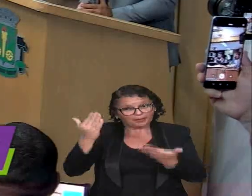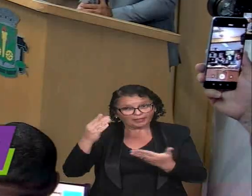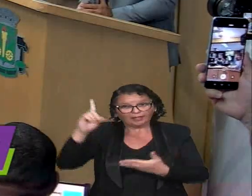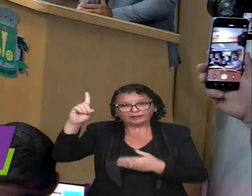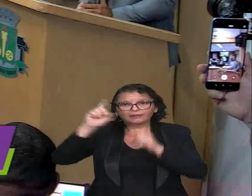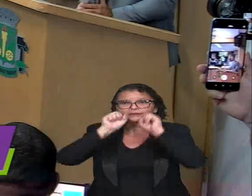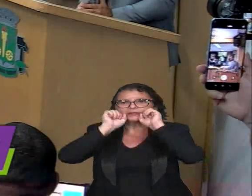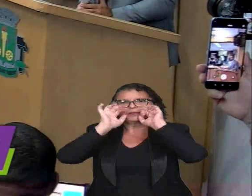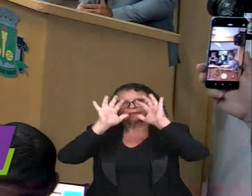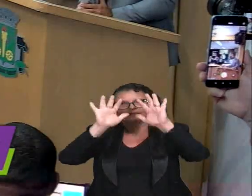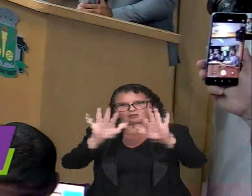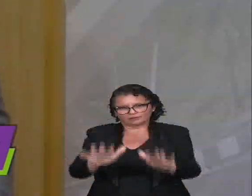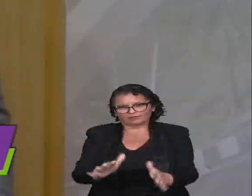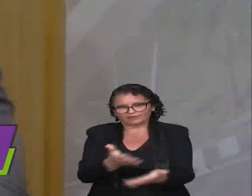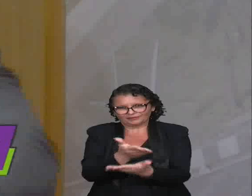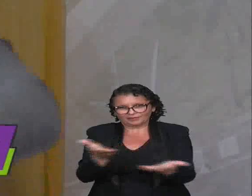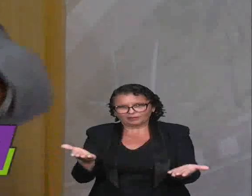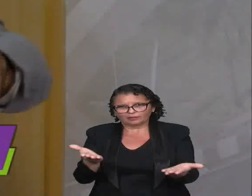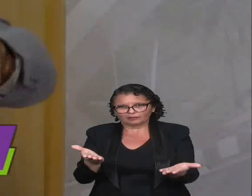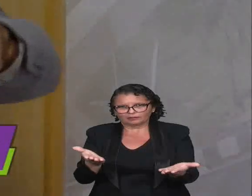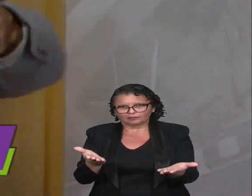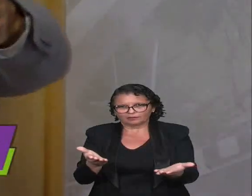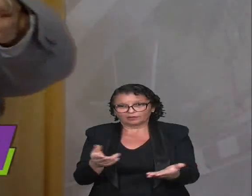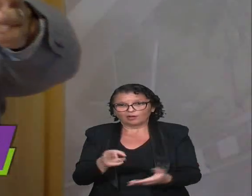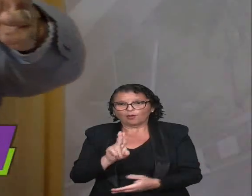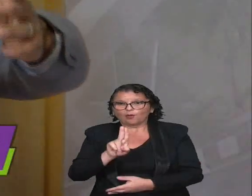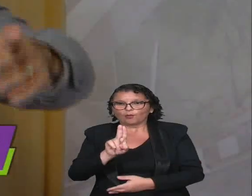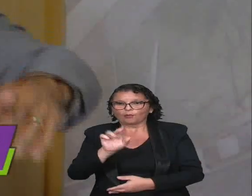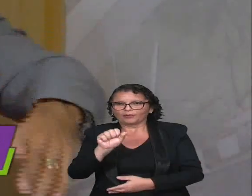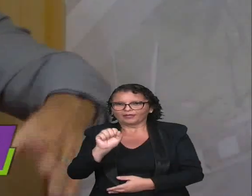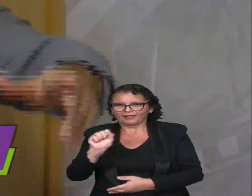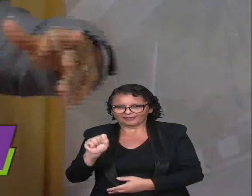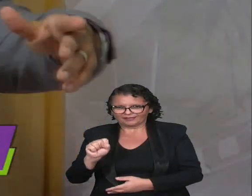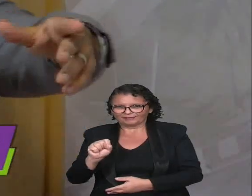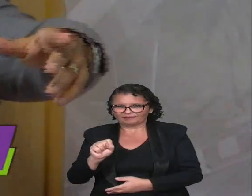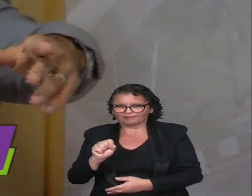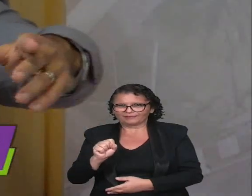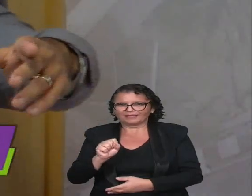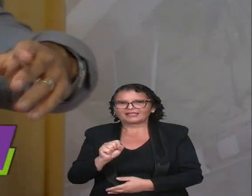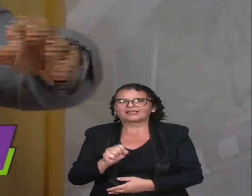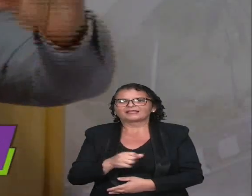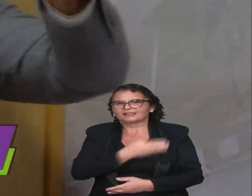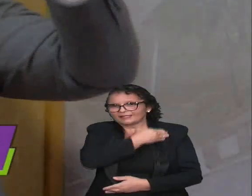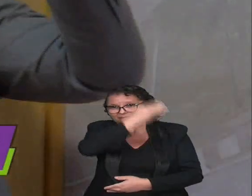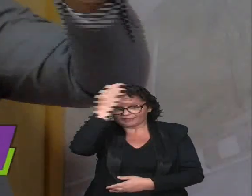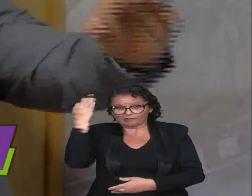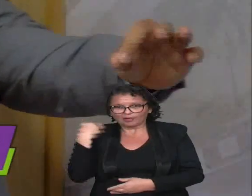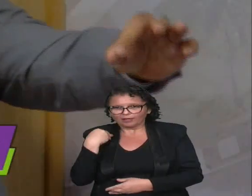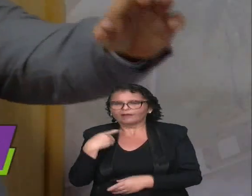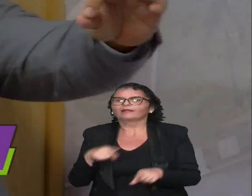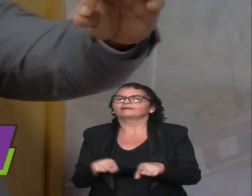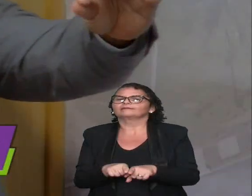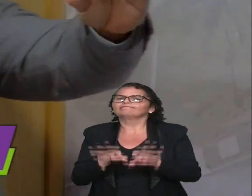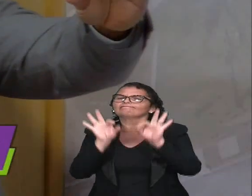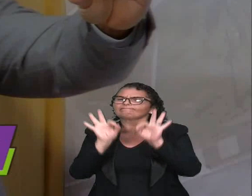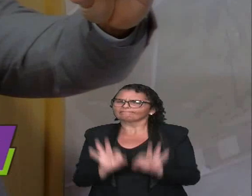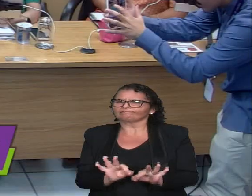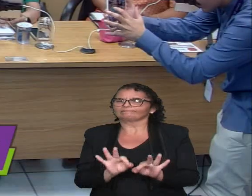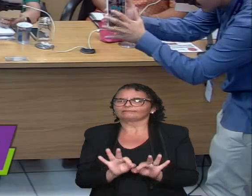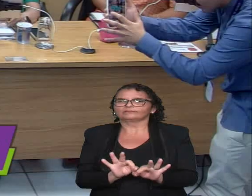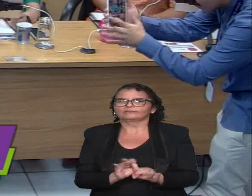vocês um excelente ó o BS do Santa Maria não podia deixar Zé esqueci de falar garantida